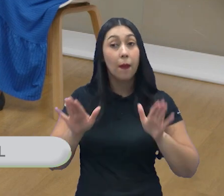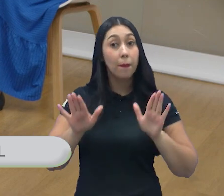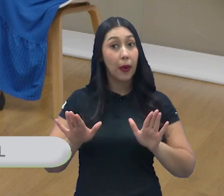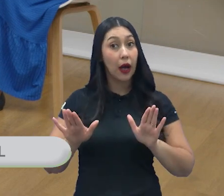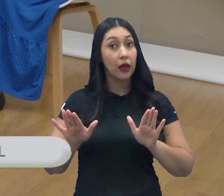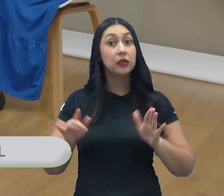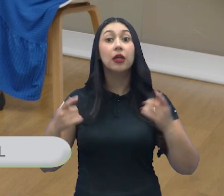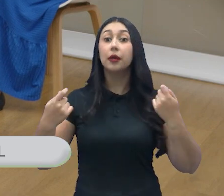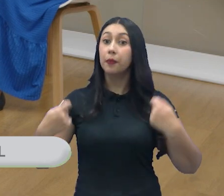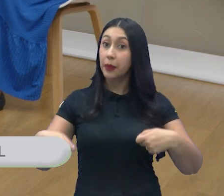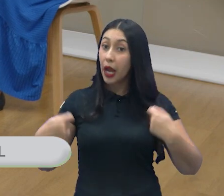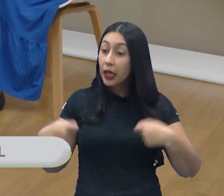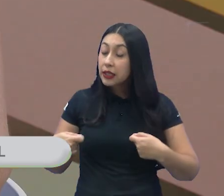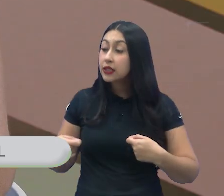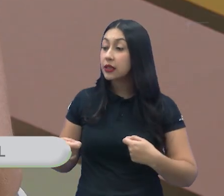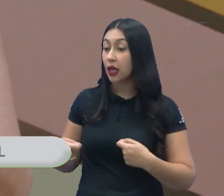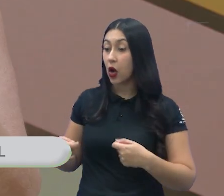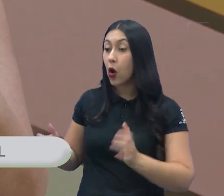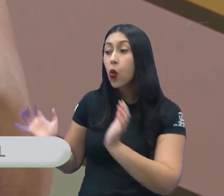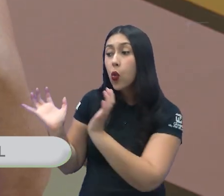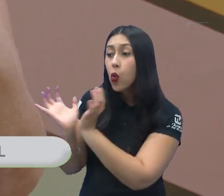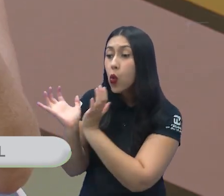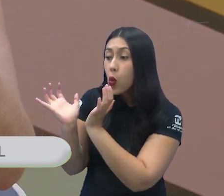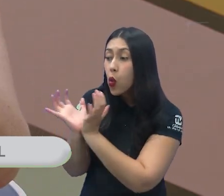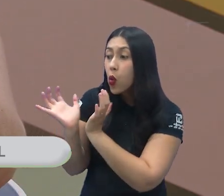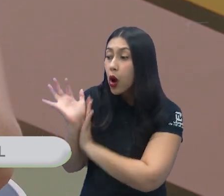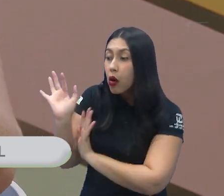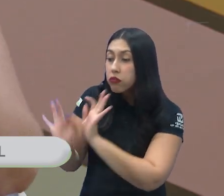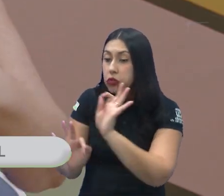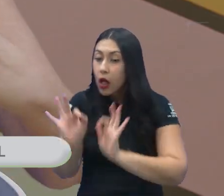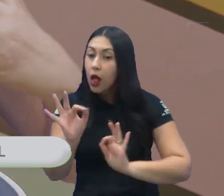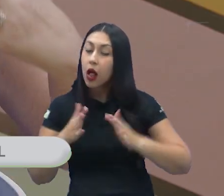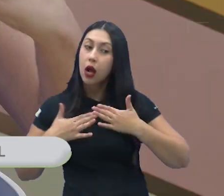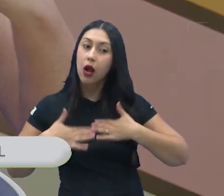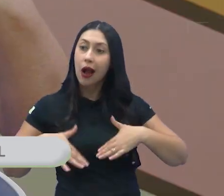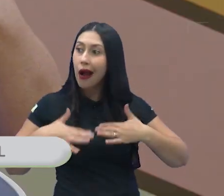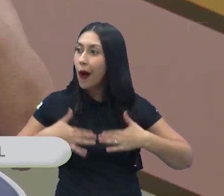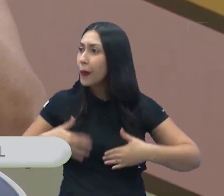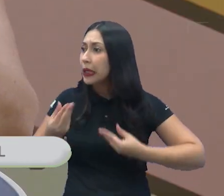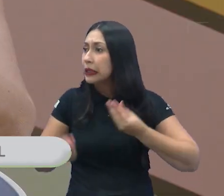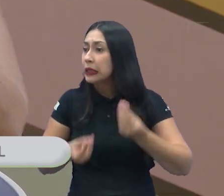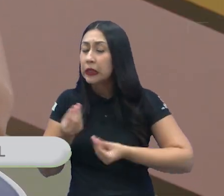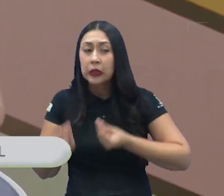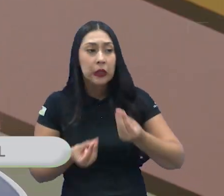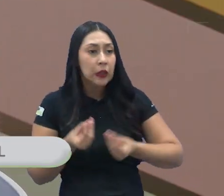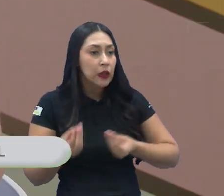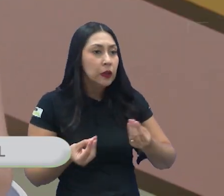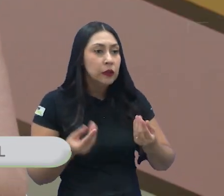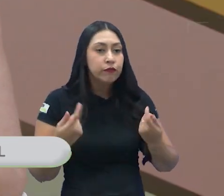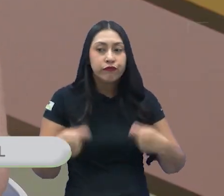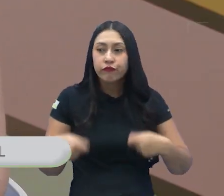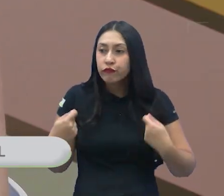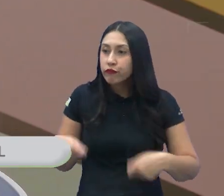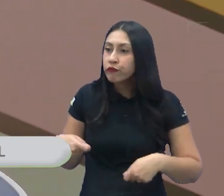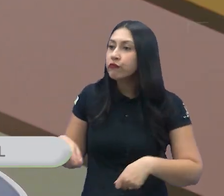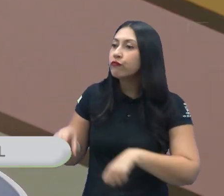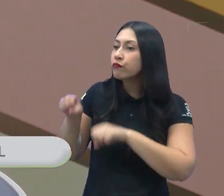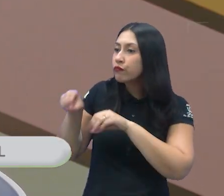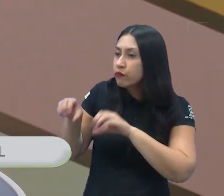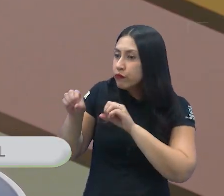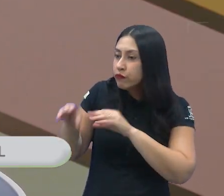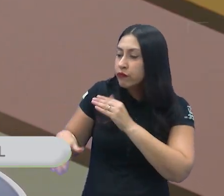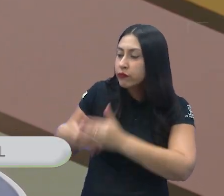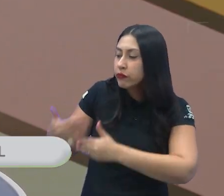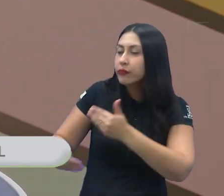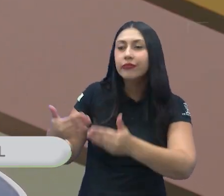essa equipe que está muito agitada, que precisa de tranquilidade, precisa de uma formação contínua, processual.